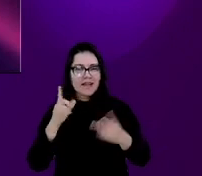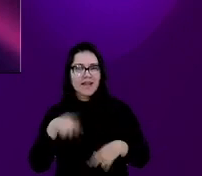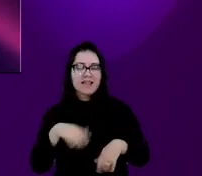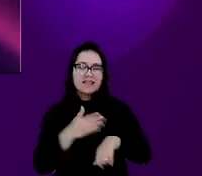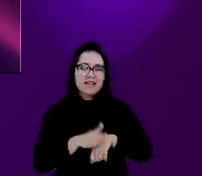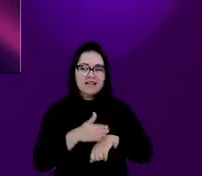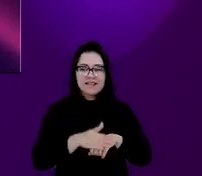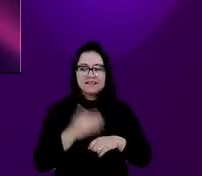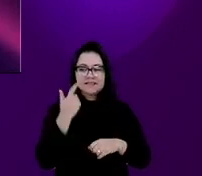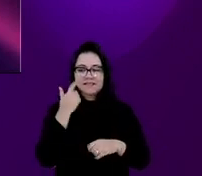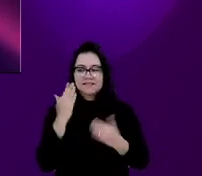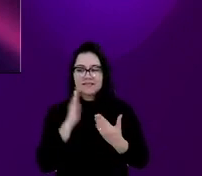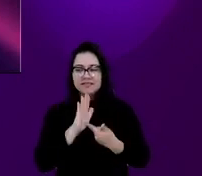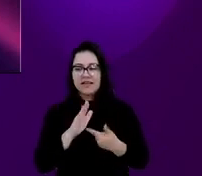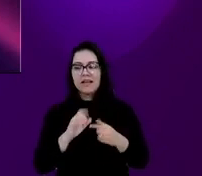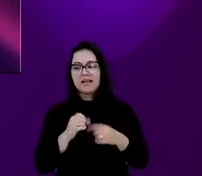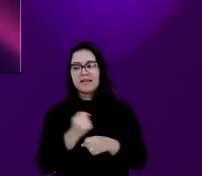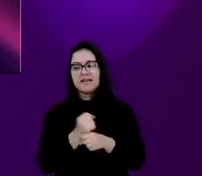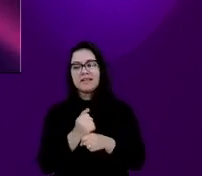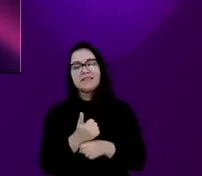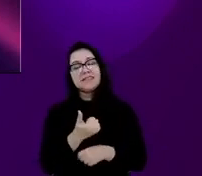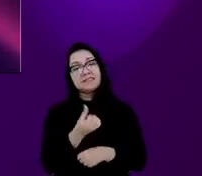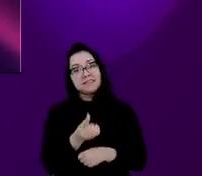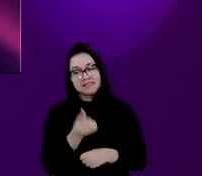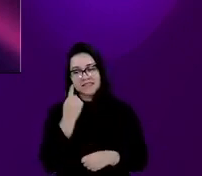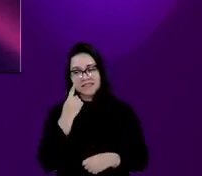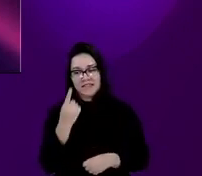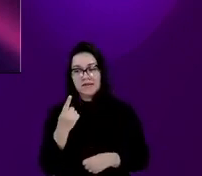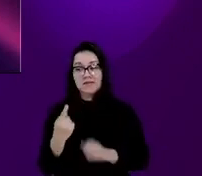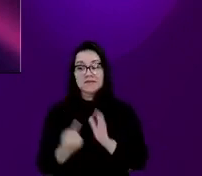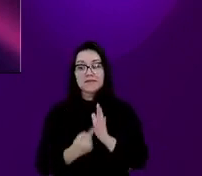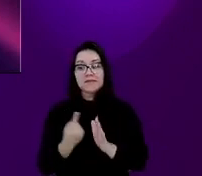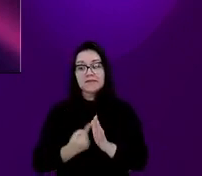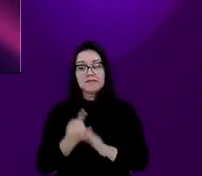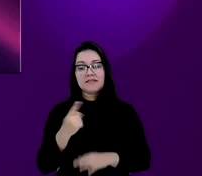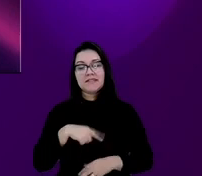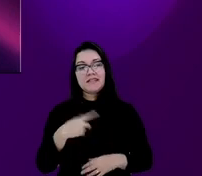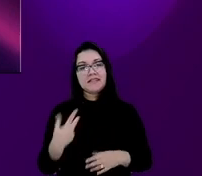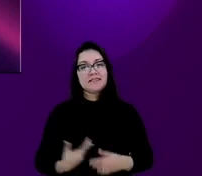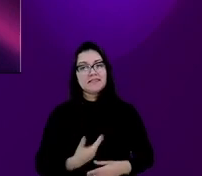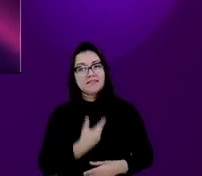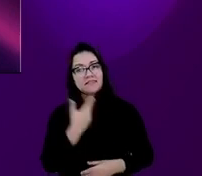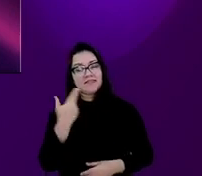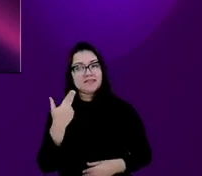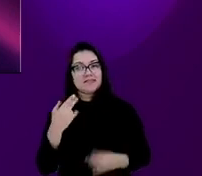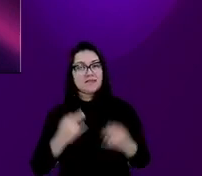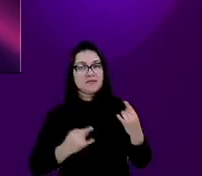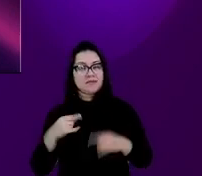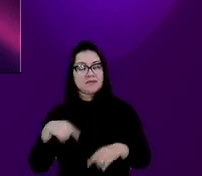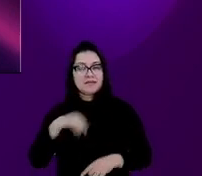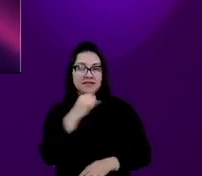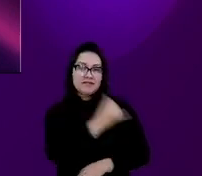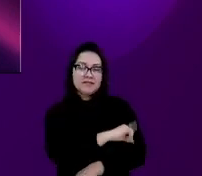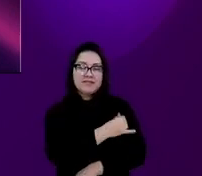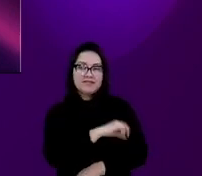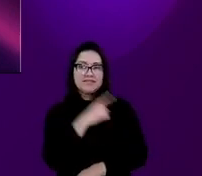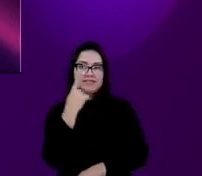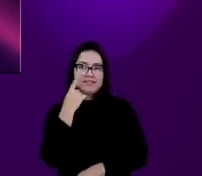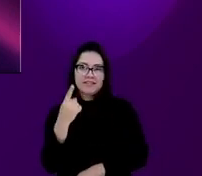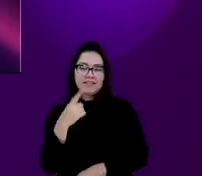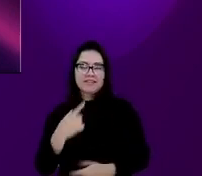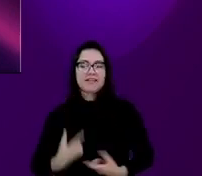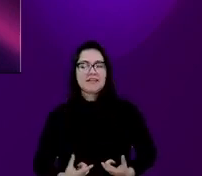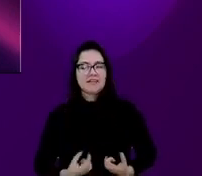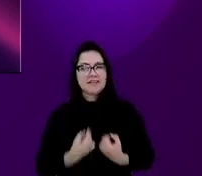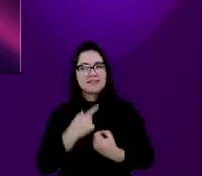e praticamente 16 anos depois da primeira cirurgia robótica feita no Rio de Janeiro, tive o prazer de fazer ela no Instituto Nacional do Câncer em 2012, em